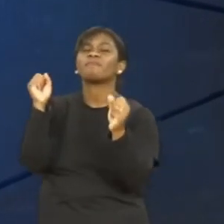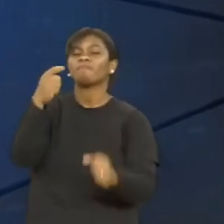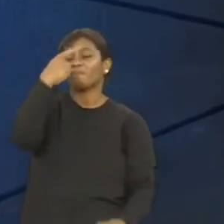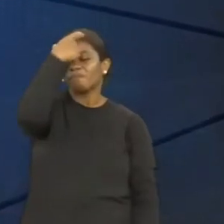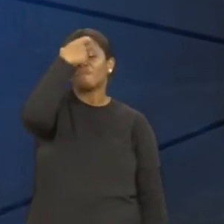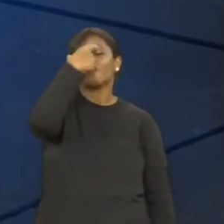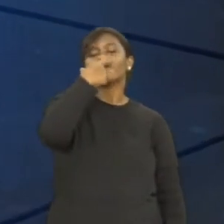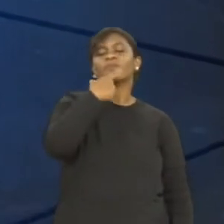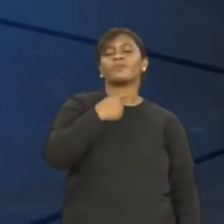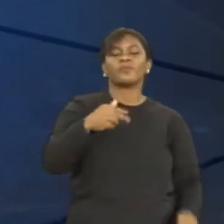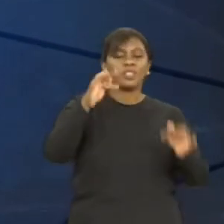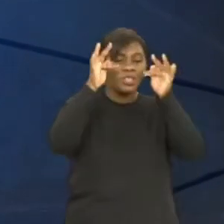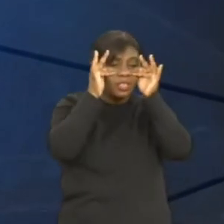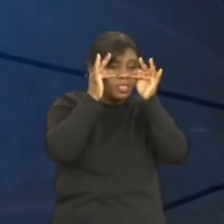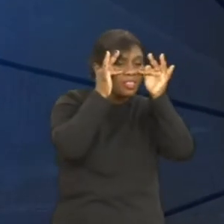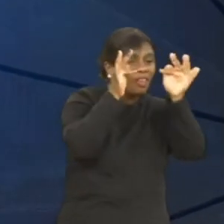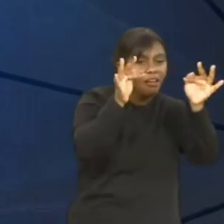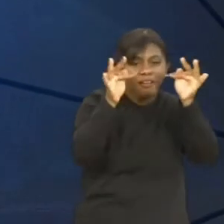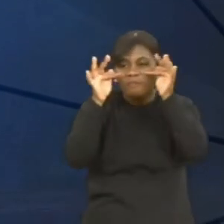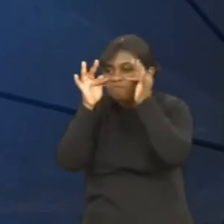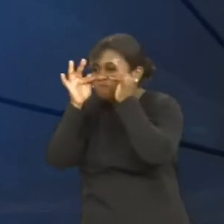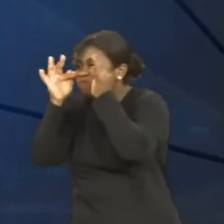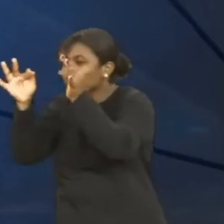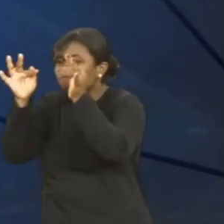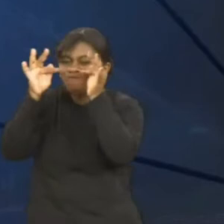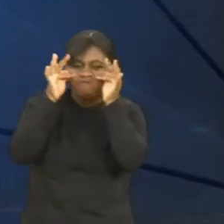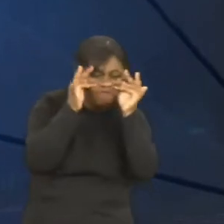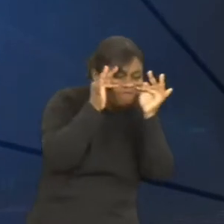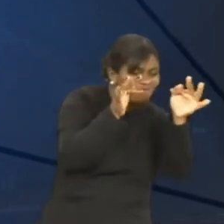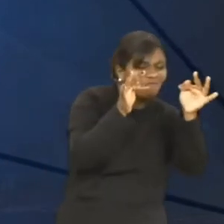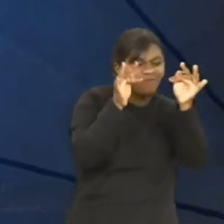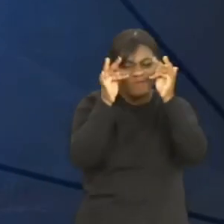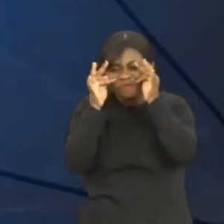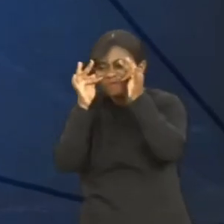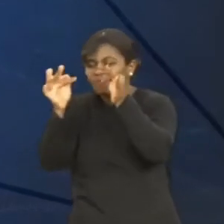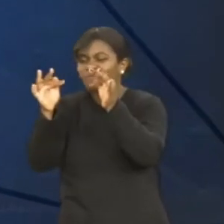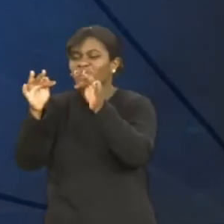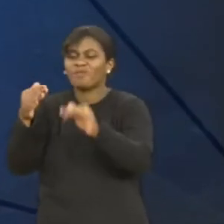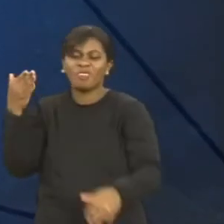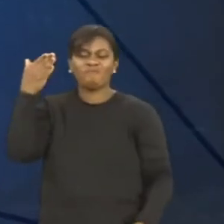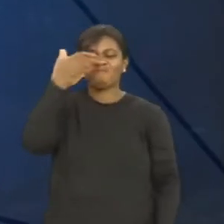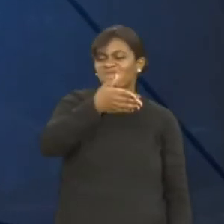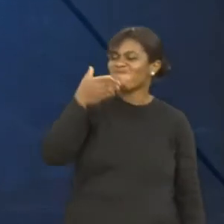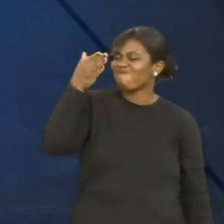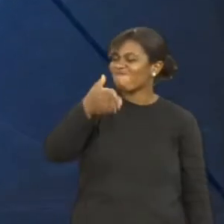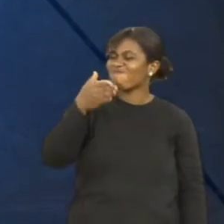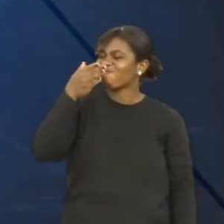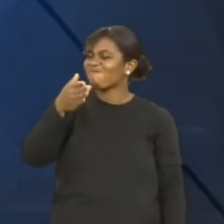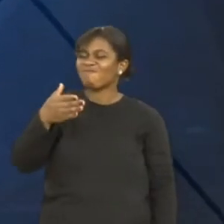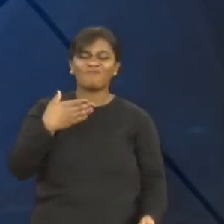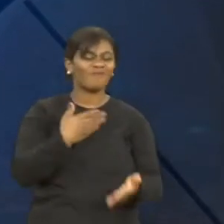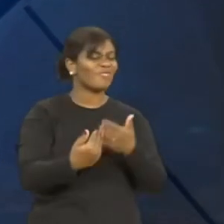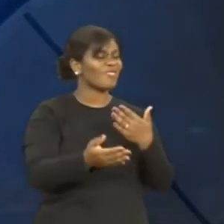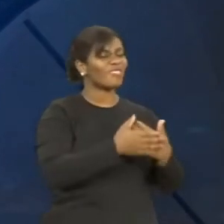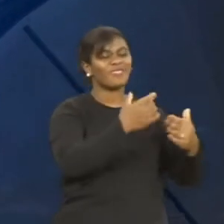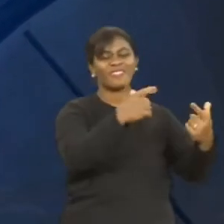Será tua testemunha onde eu for. Será tua testemunha onde eu